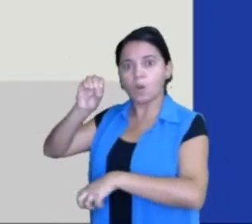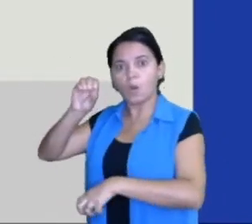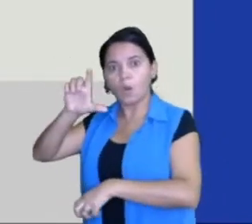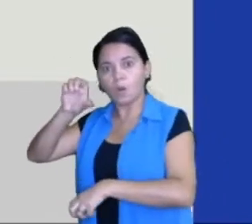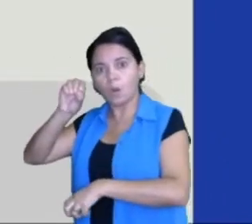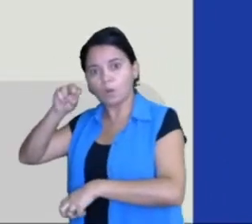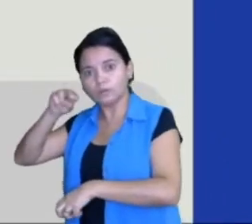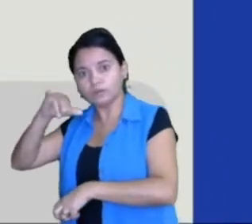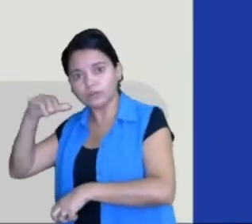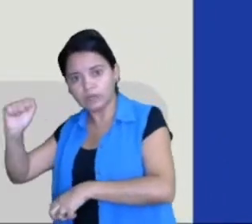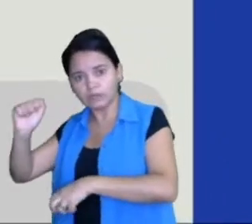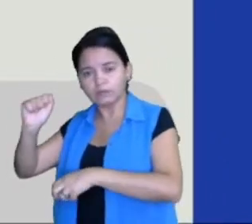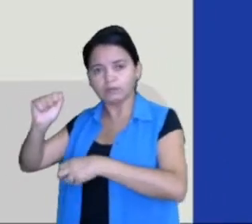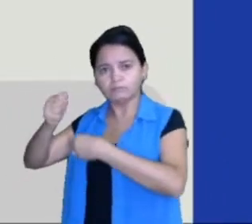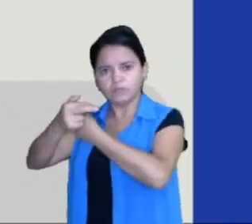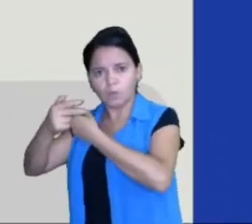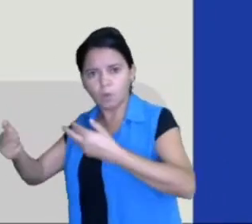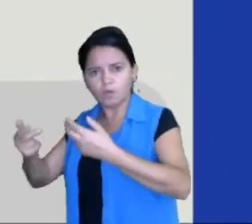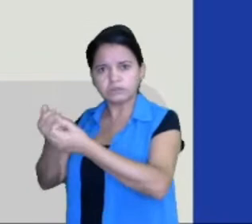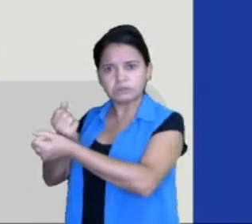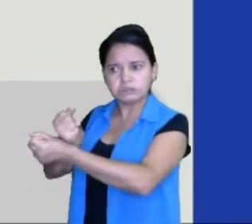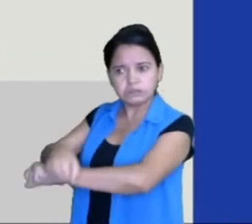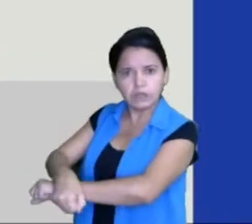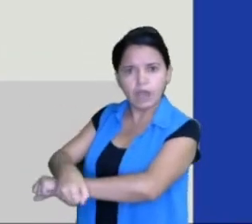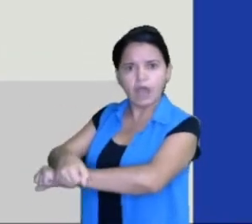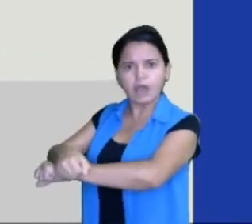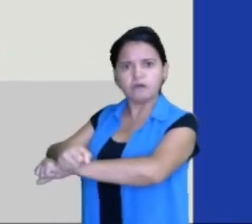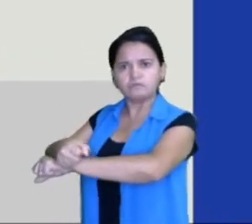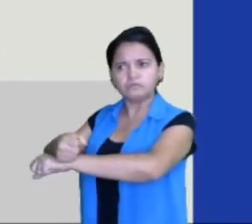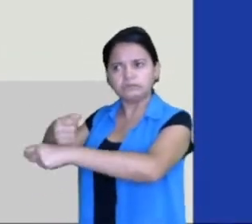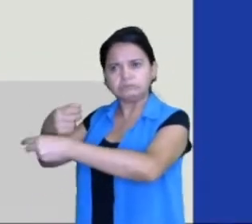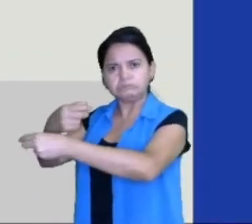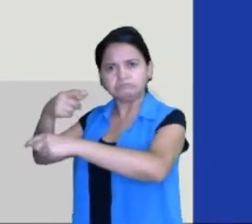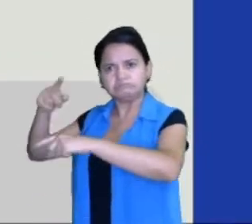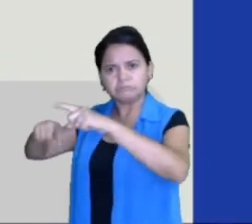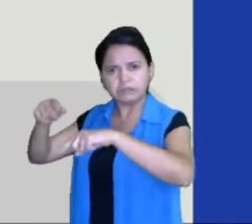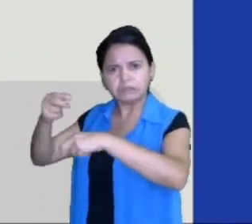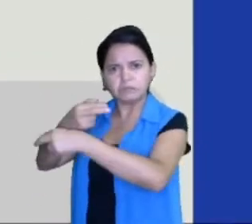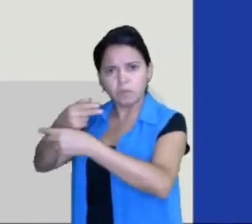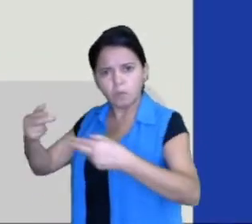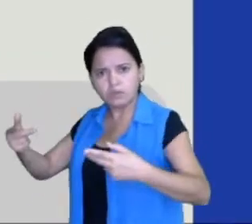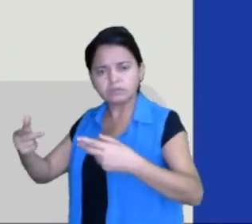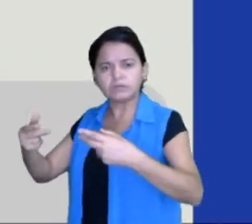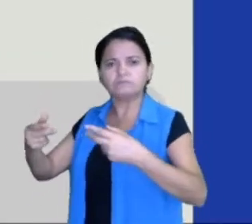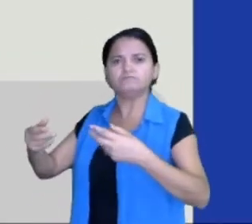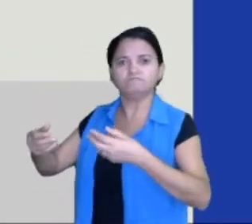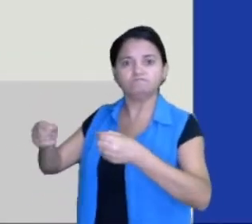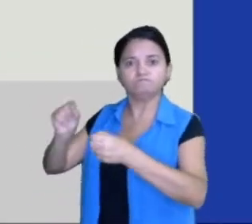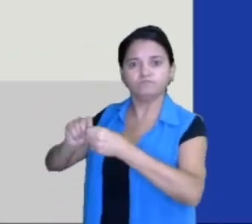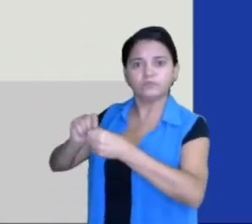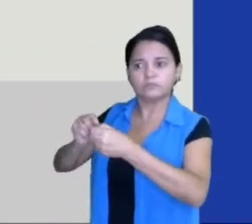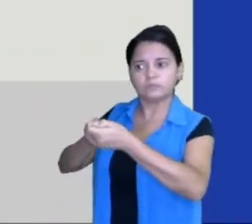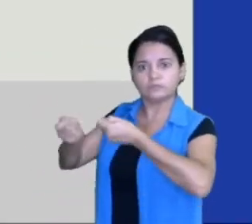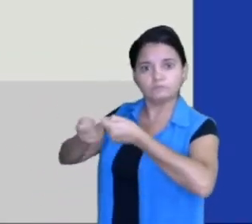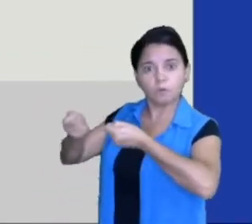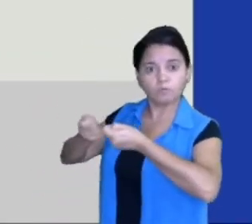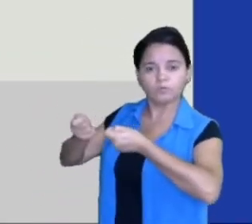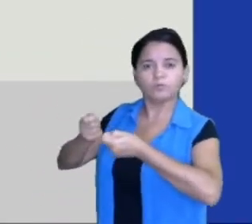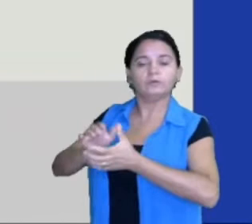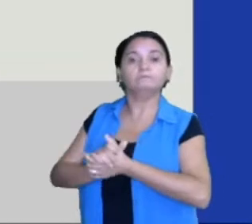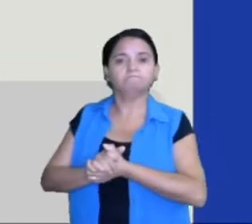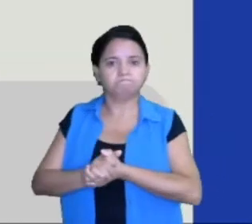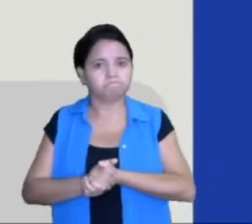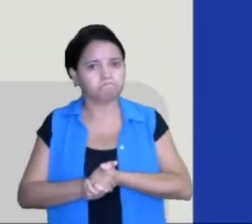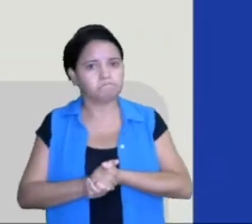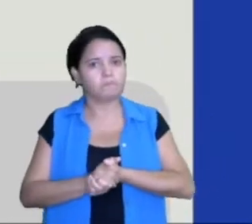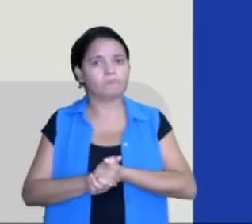transporte de produtos, né, da colônia para a metrópole ou da metrópole para a colônia.